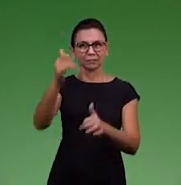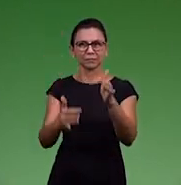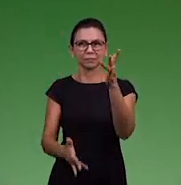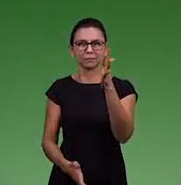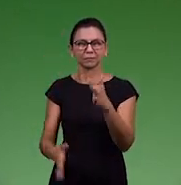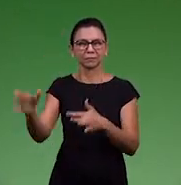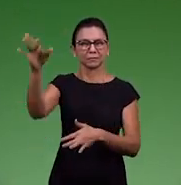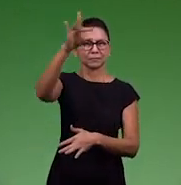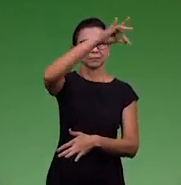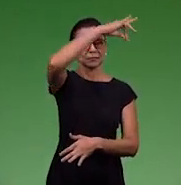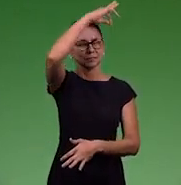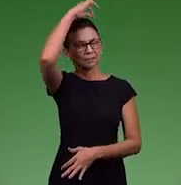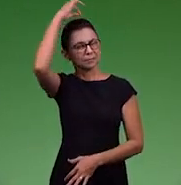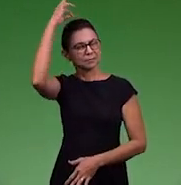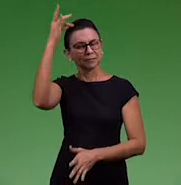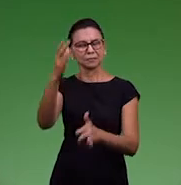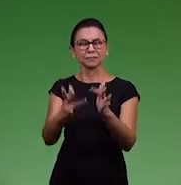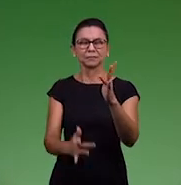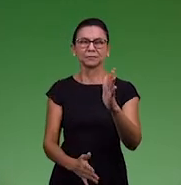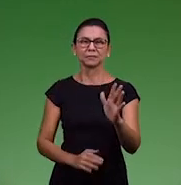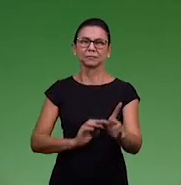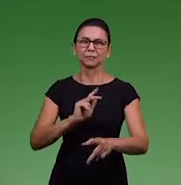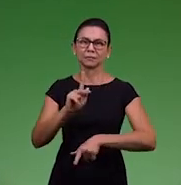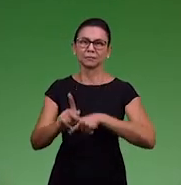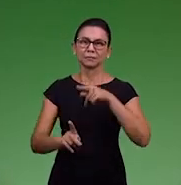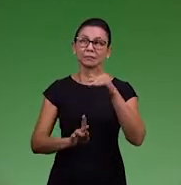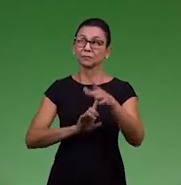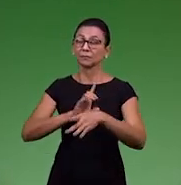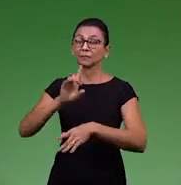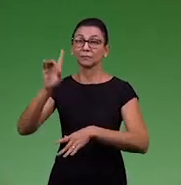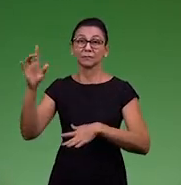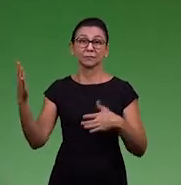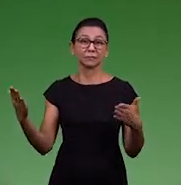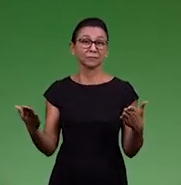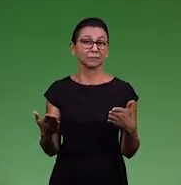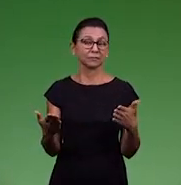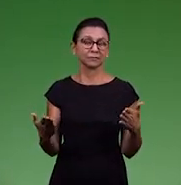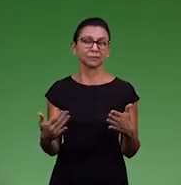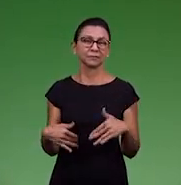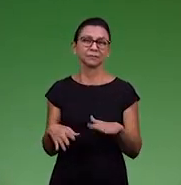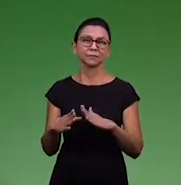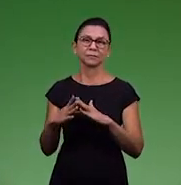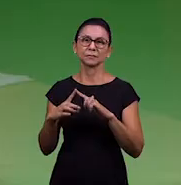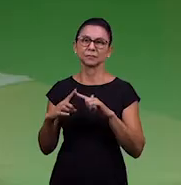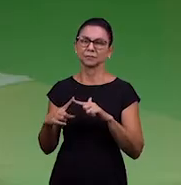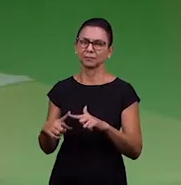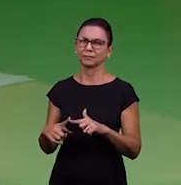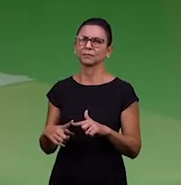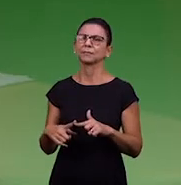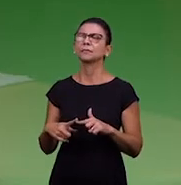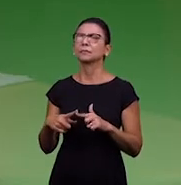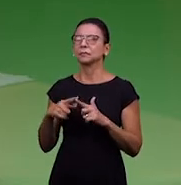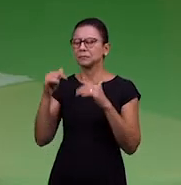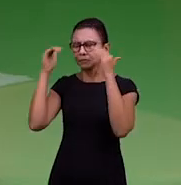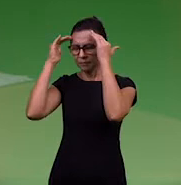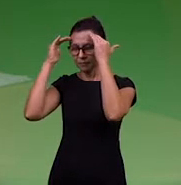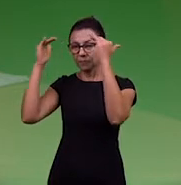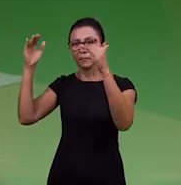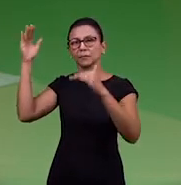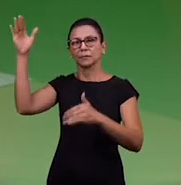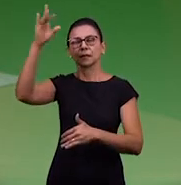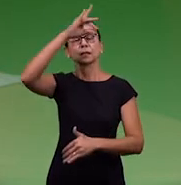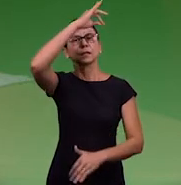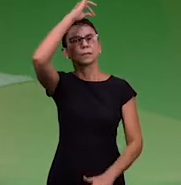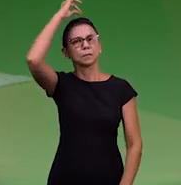Santo é derramado sobre a igreja, e a igreja agora ela tem essa obediência ao Espírito Santo